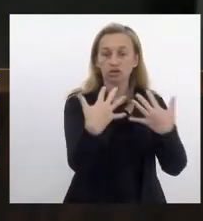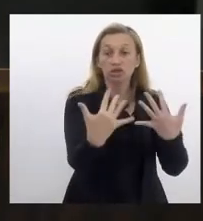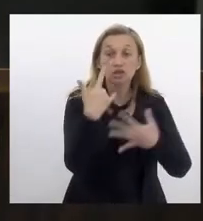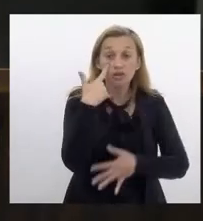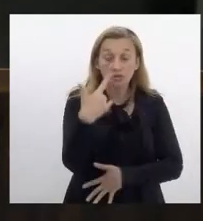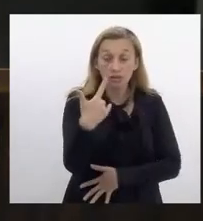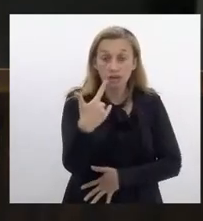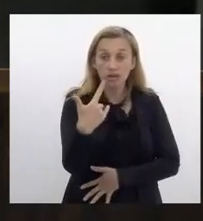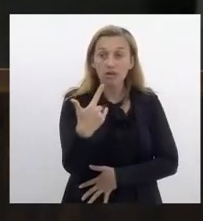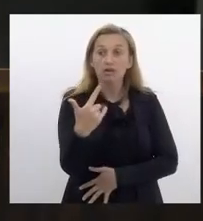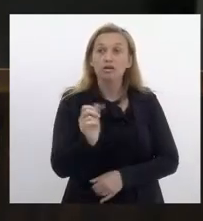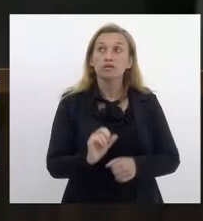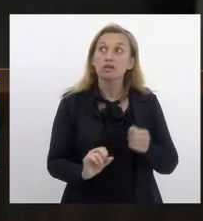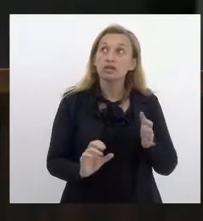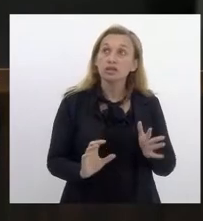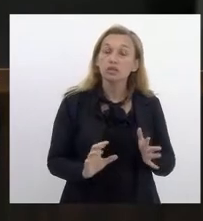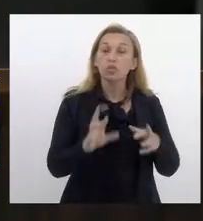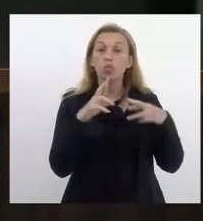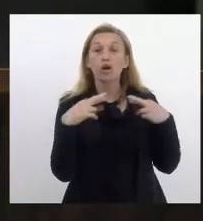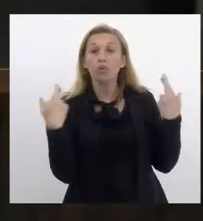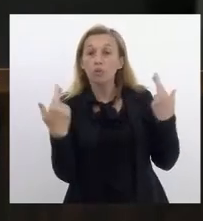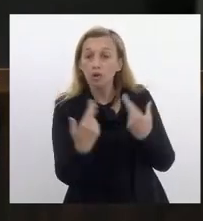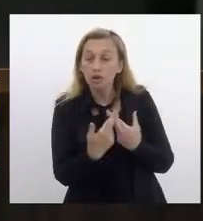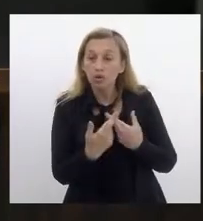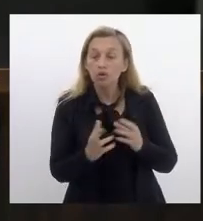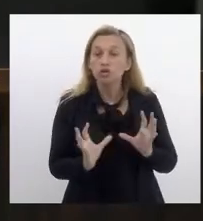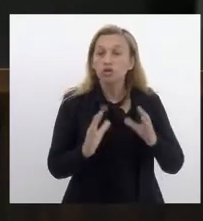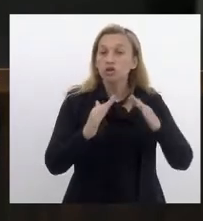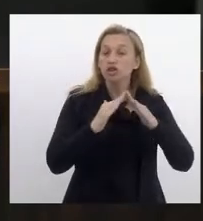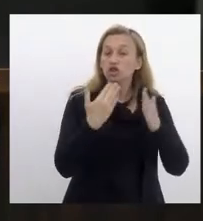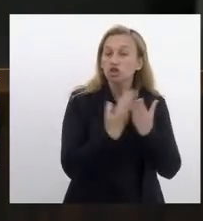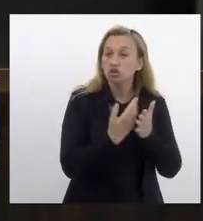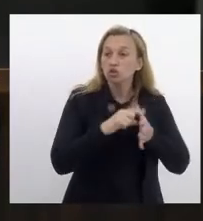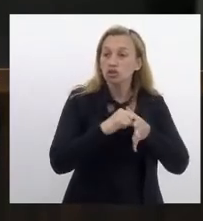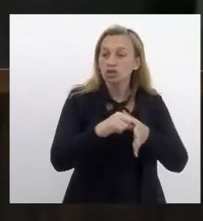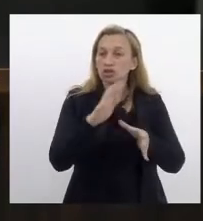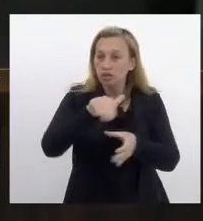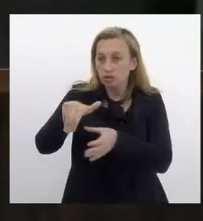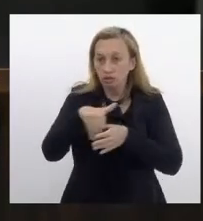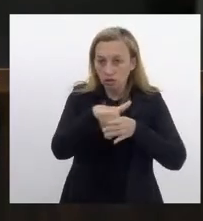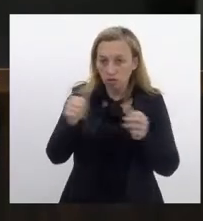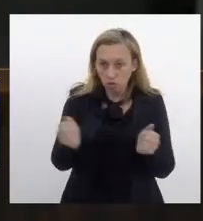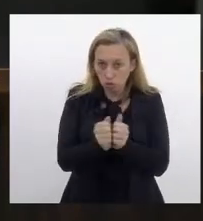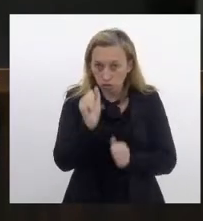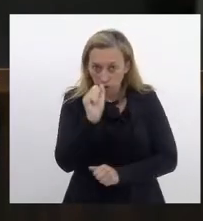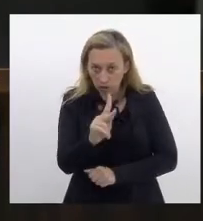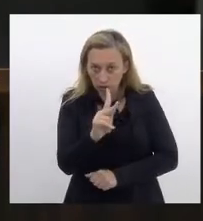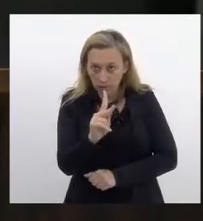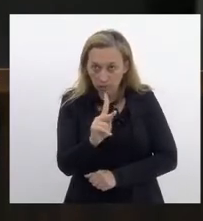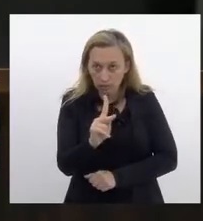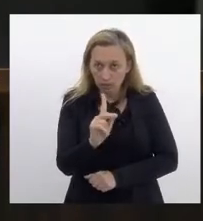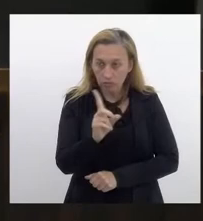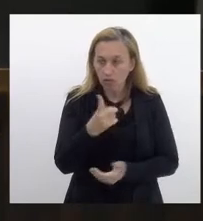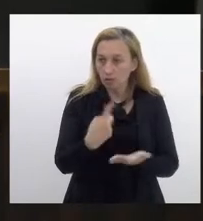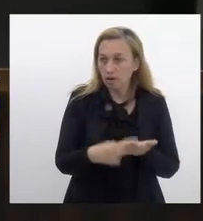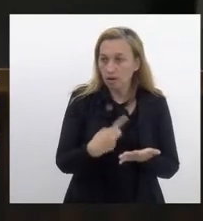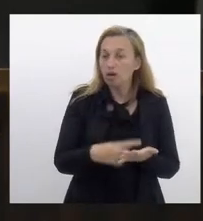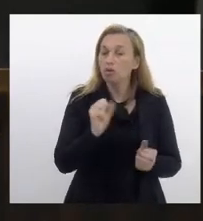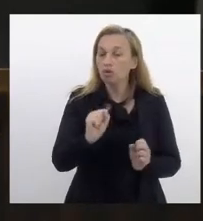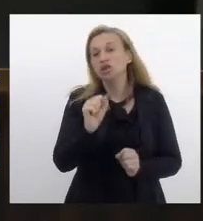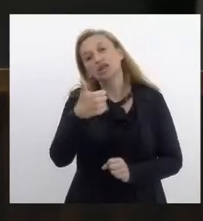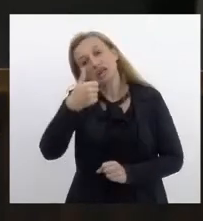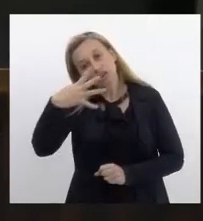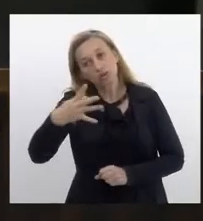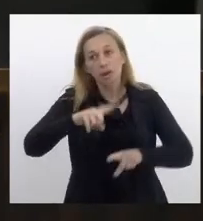gente faz uma reunião do Colégio de Líderes e votamos, tá? Não vou marcar, eu poderia marcar dia